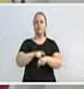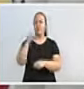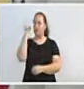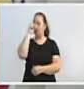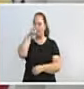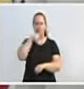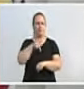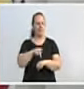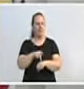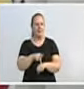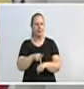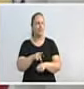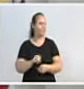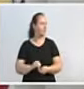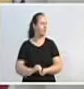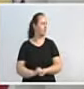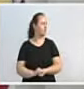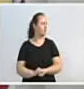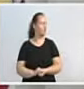país passou por um momento difícil, econômico,